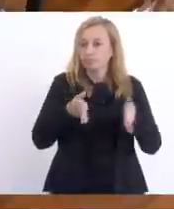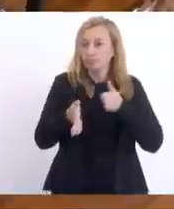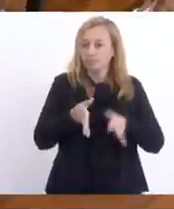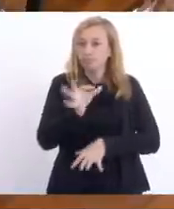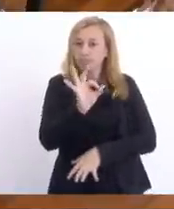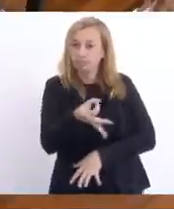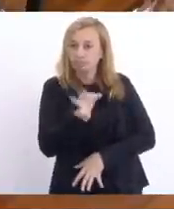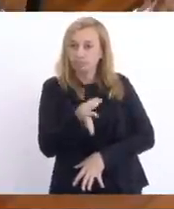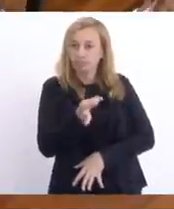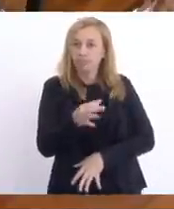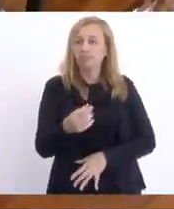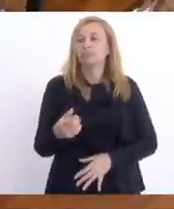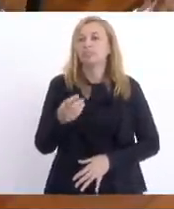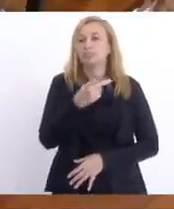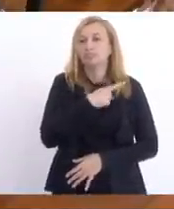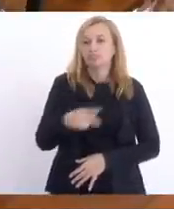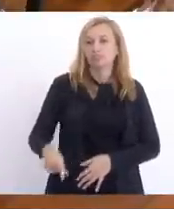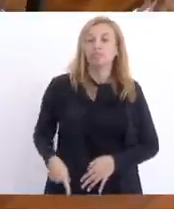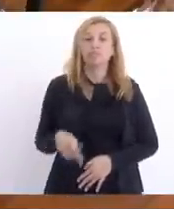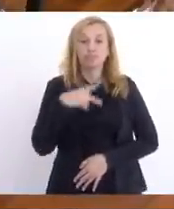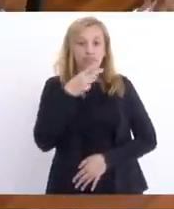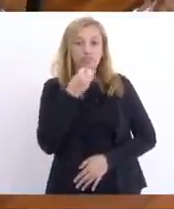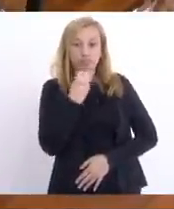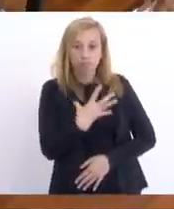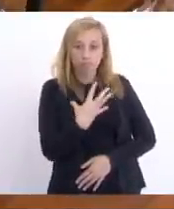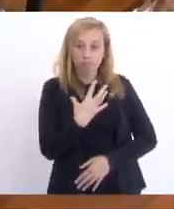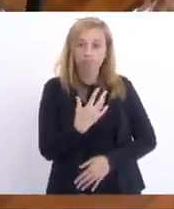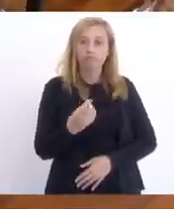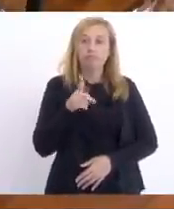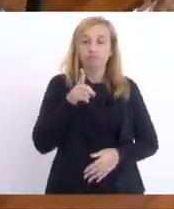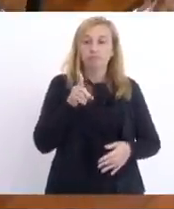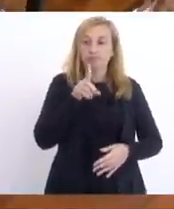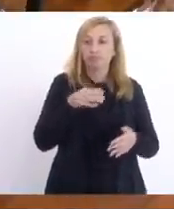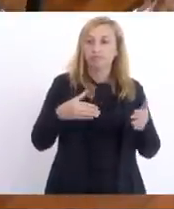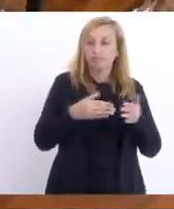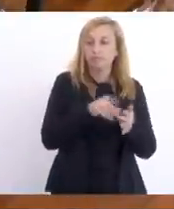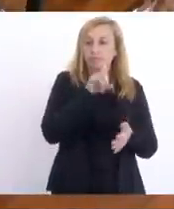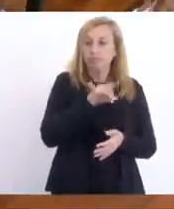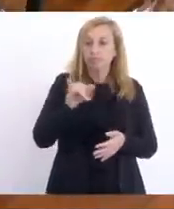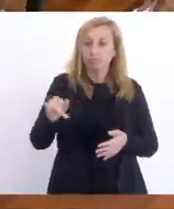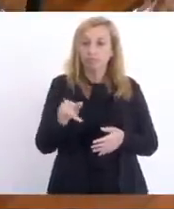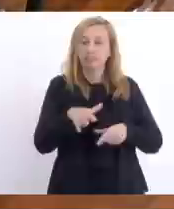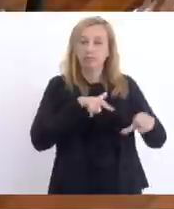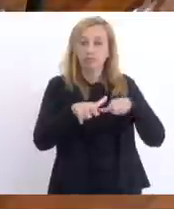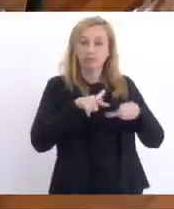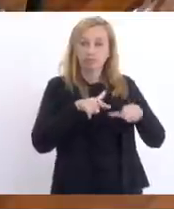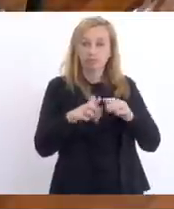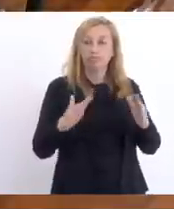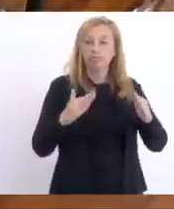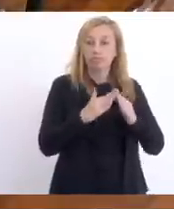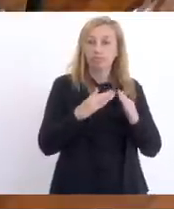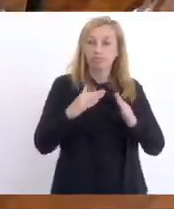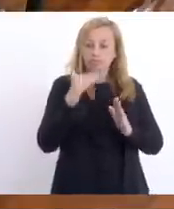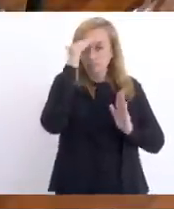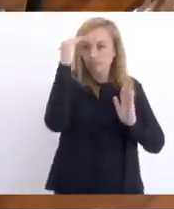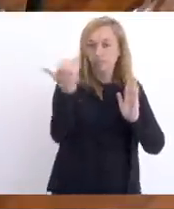que, e o presidente fala bem, que até essa data se faça o dever de casa. Cumpra-se.